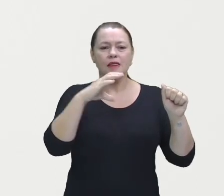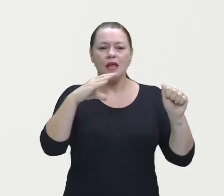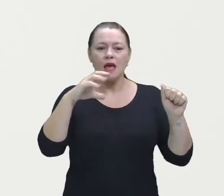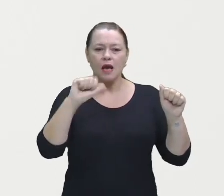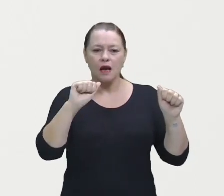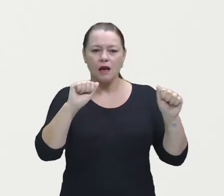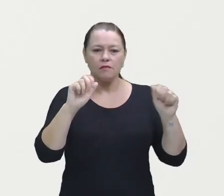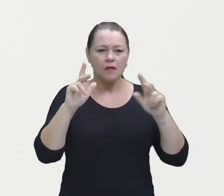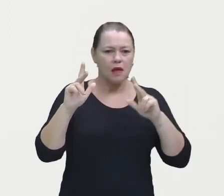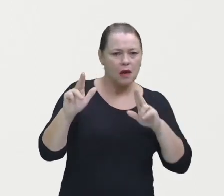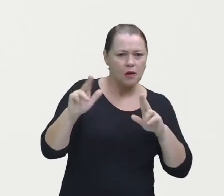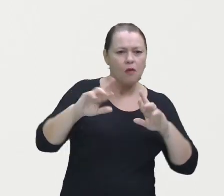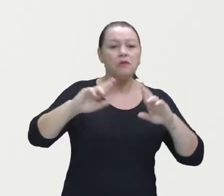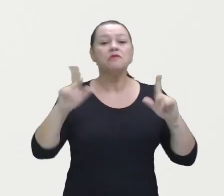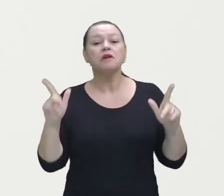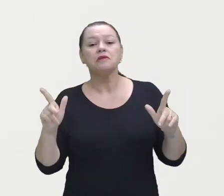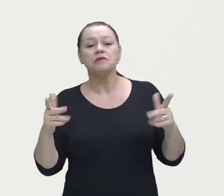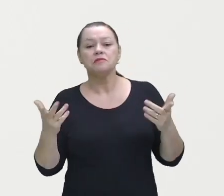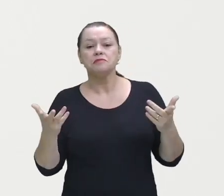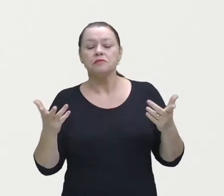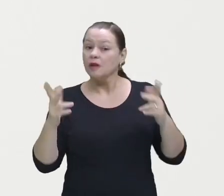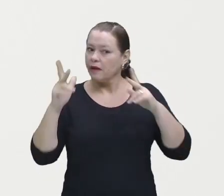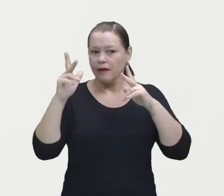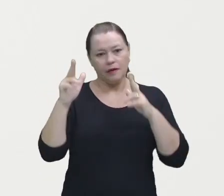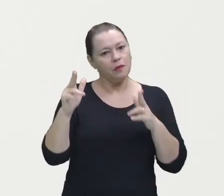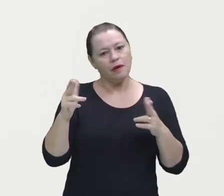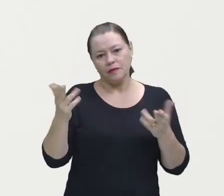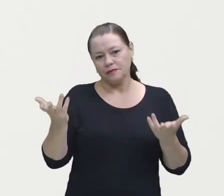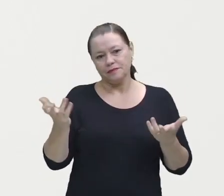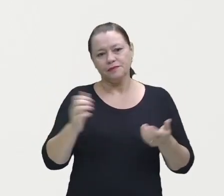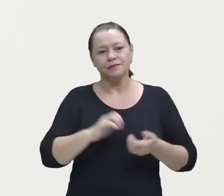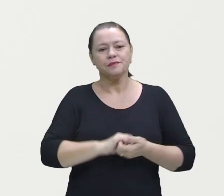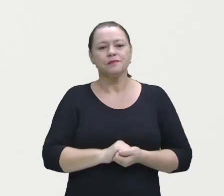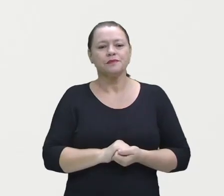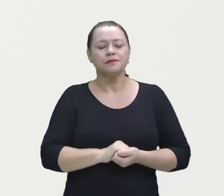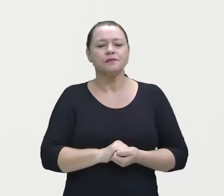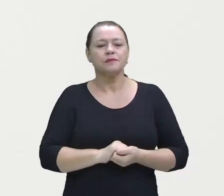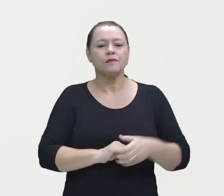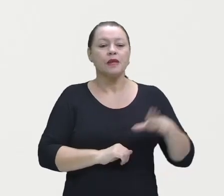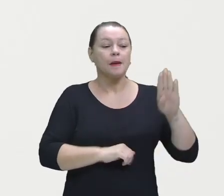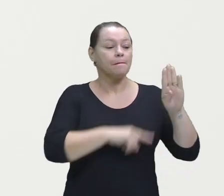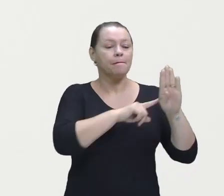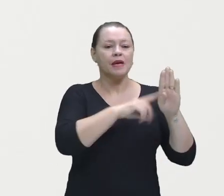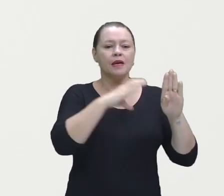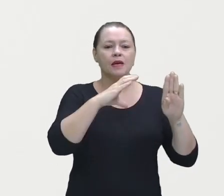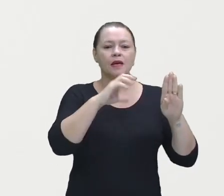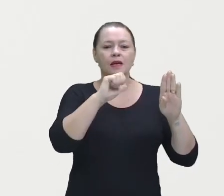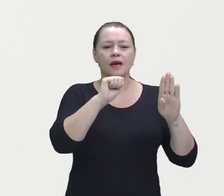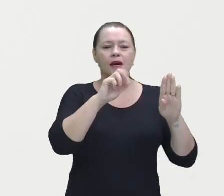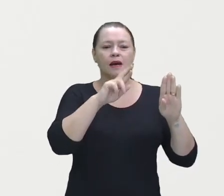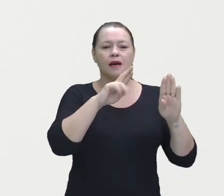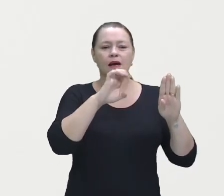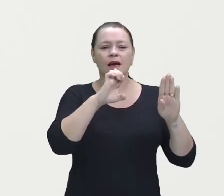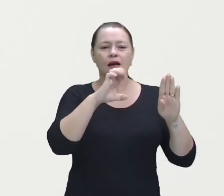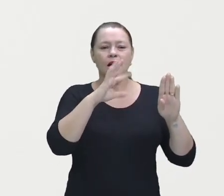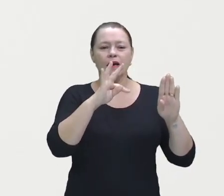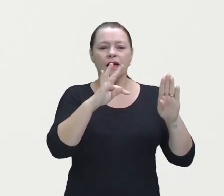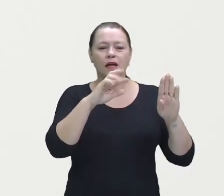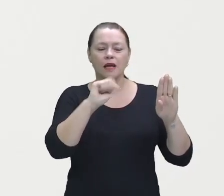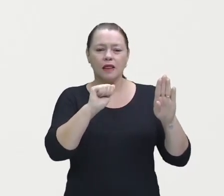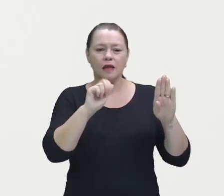É igual ou diferente? Igual. Na letra B, nós temos careta. É